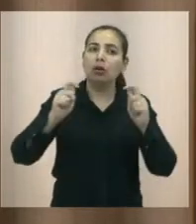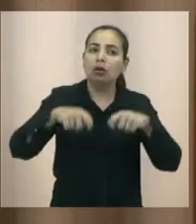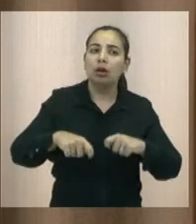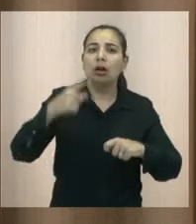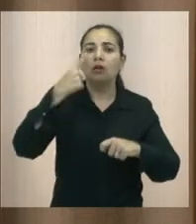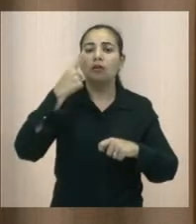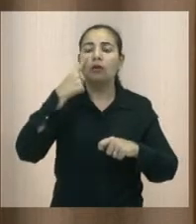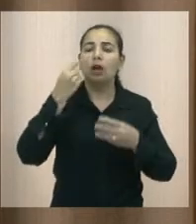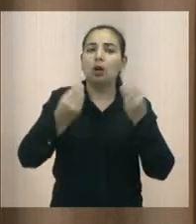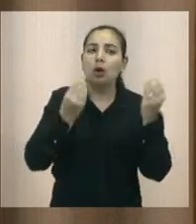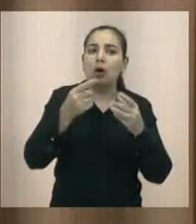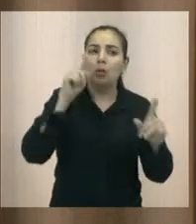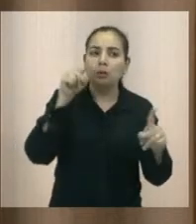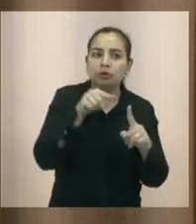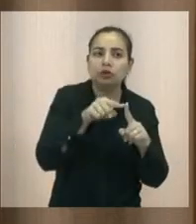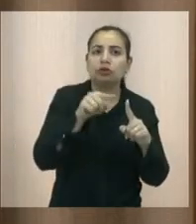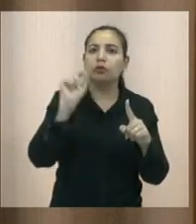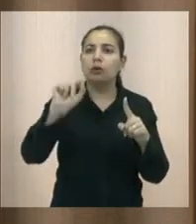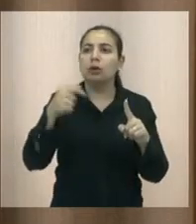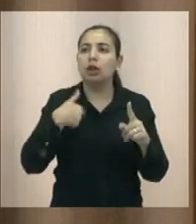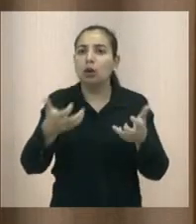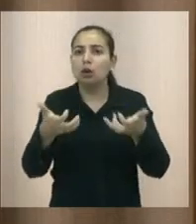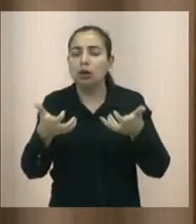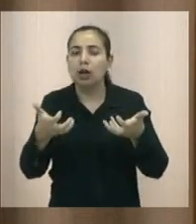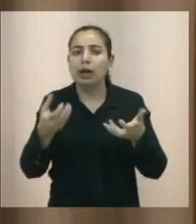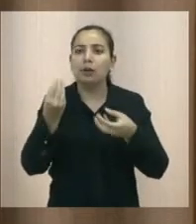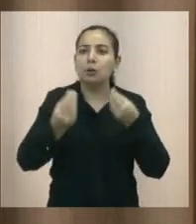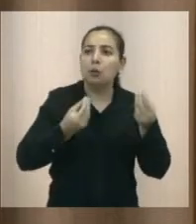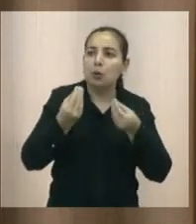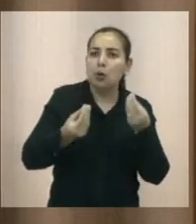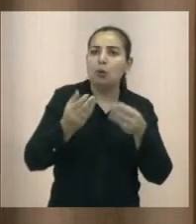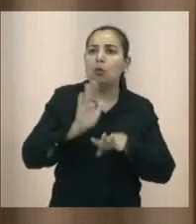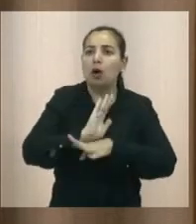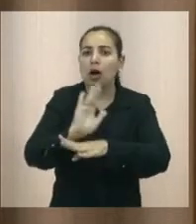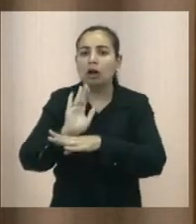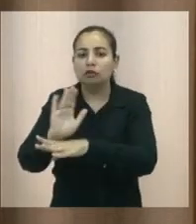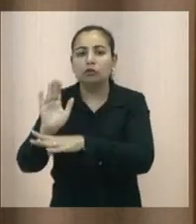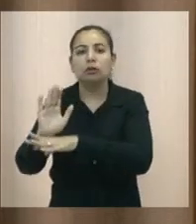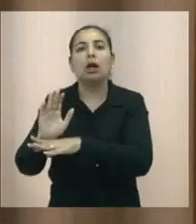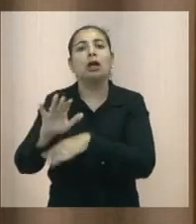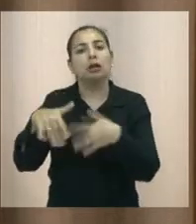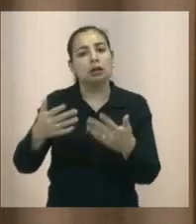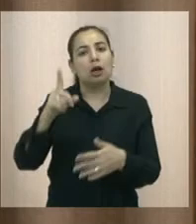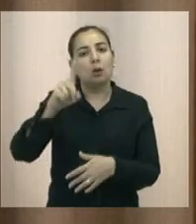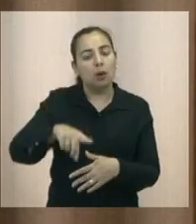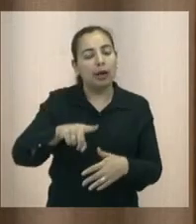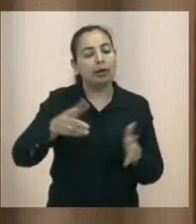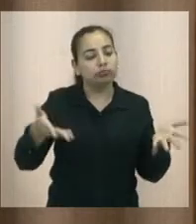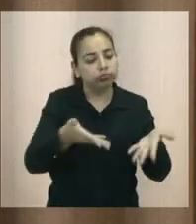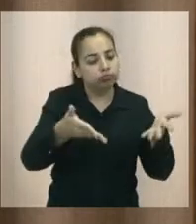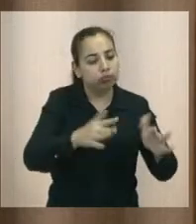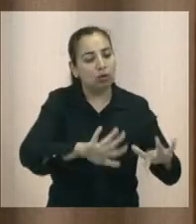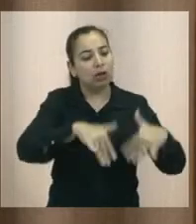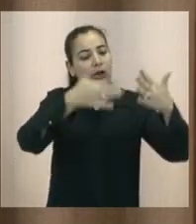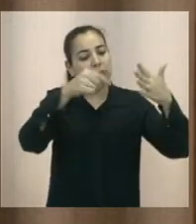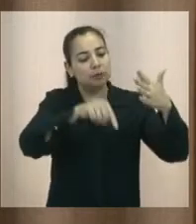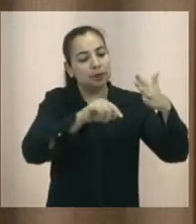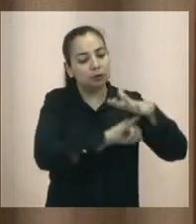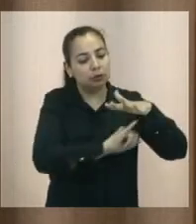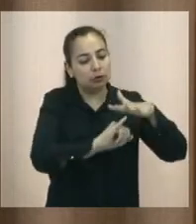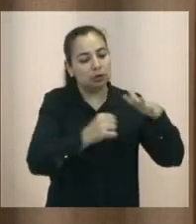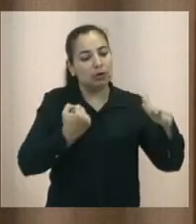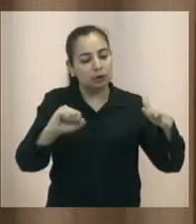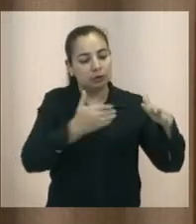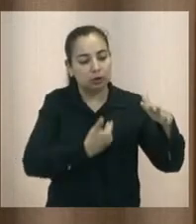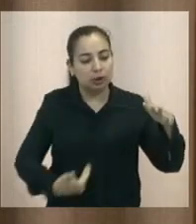de crescer. comum, né? Então, crescimento, qual é o objetivo comum? Crescimento e fortalecimento da Defensoria Pública, né? E como é que a gente faz